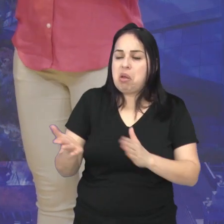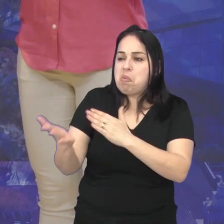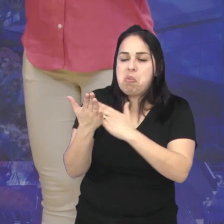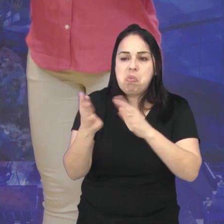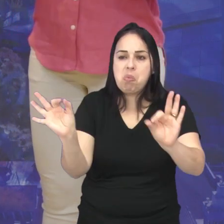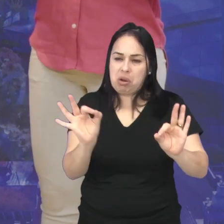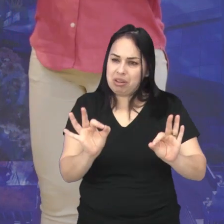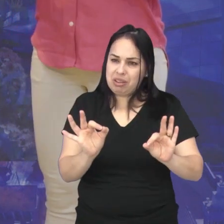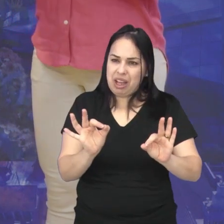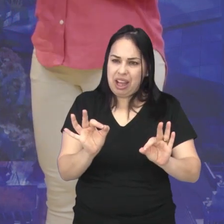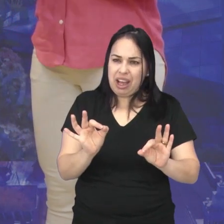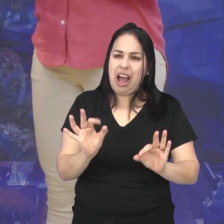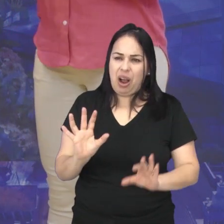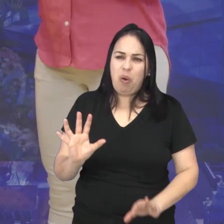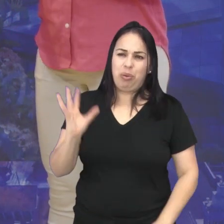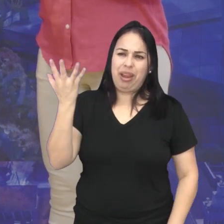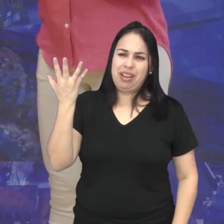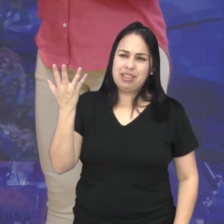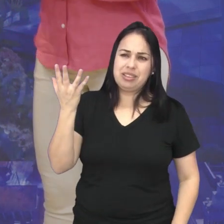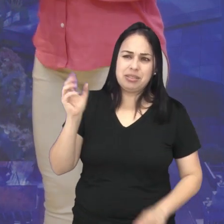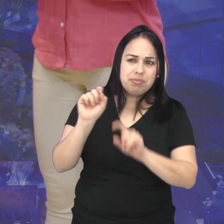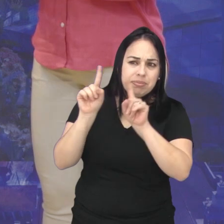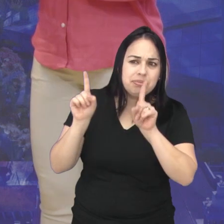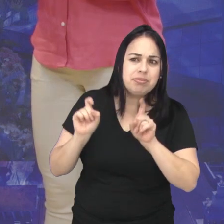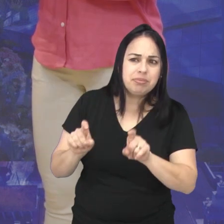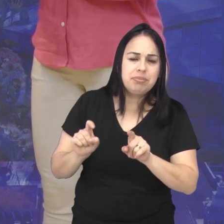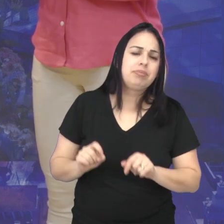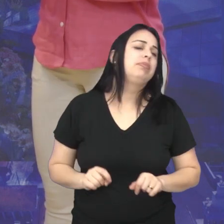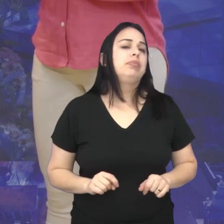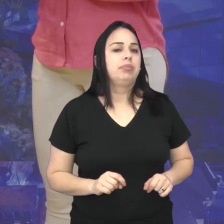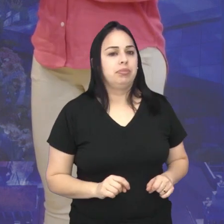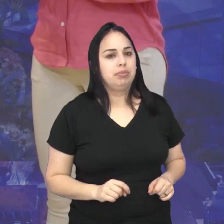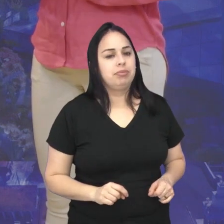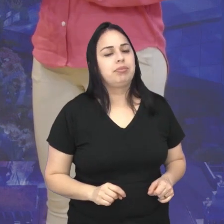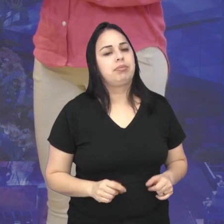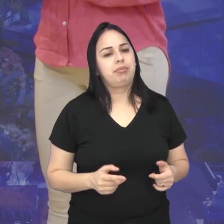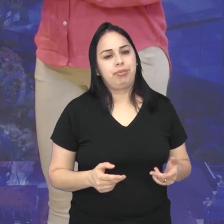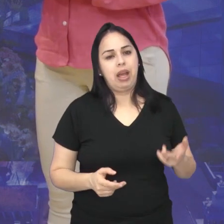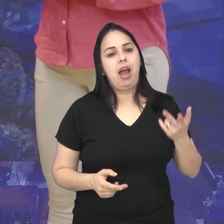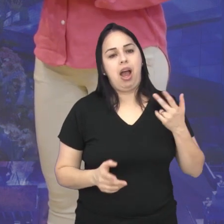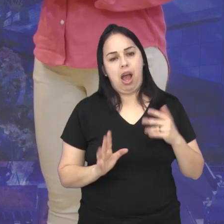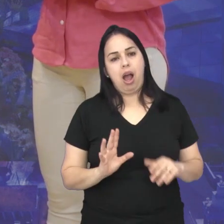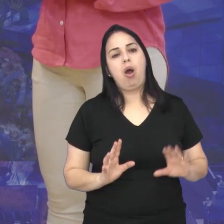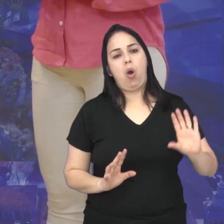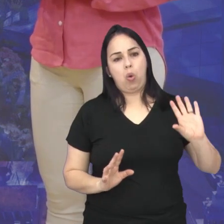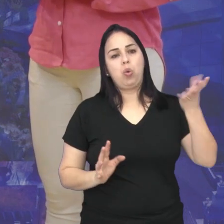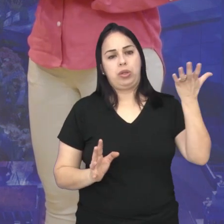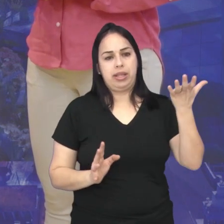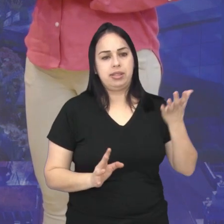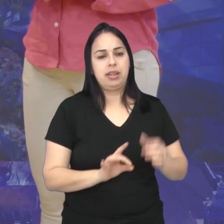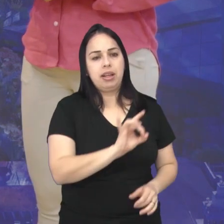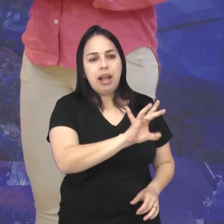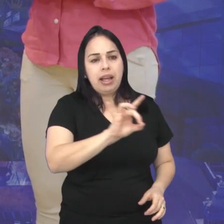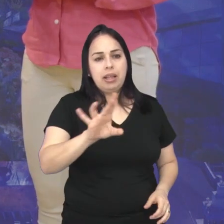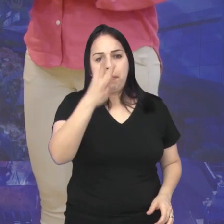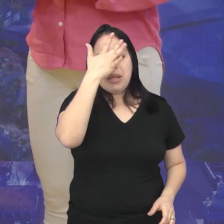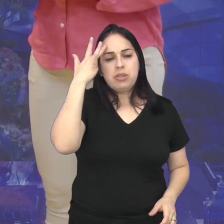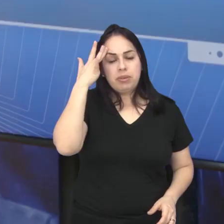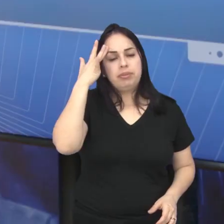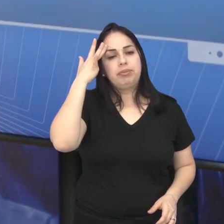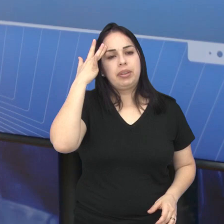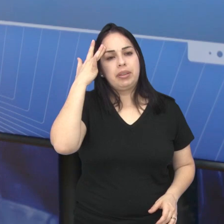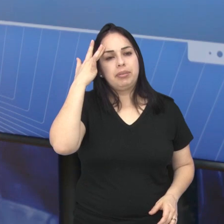droga sem auxílio, sem ajuda. É comum esse tipo de abordagem? É muito comum, porque para cada